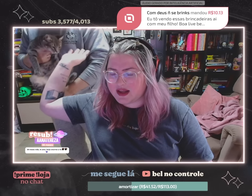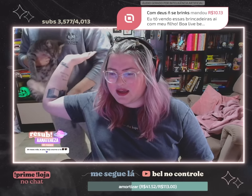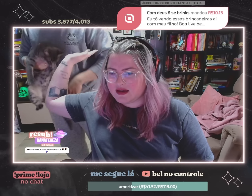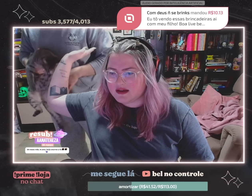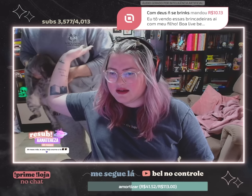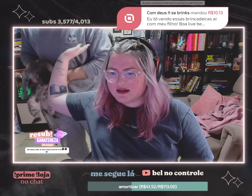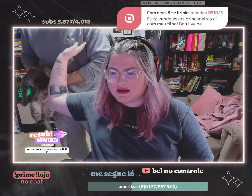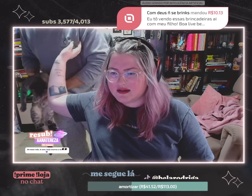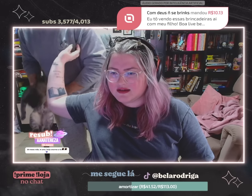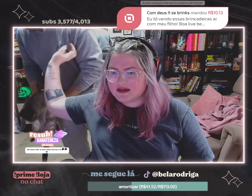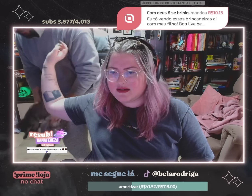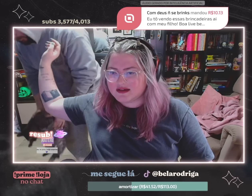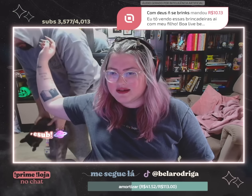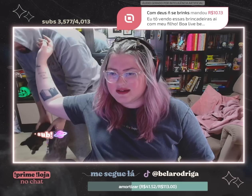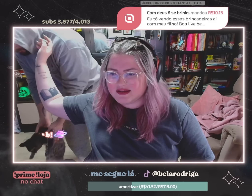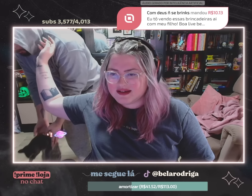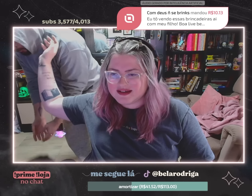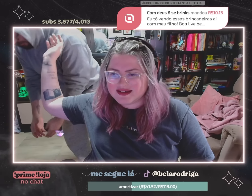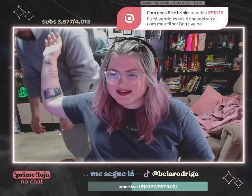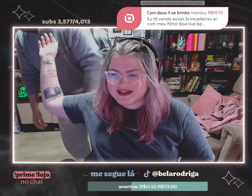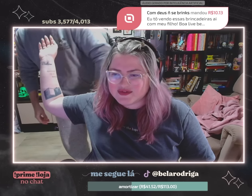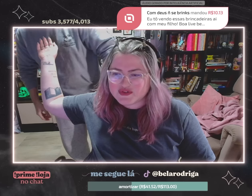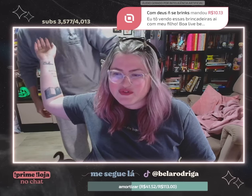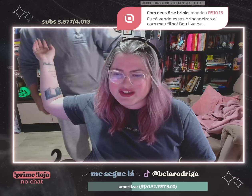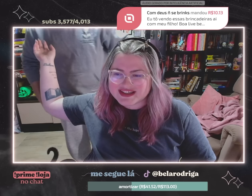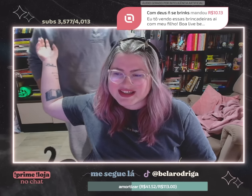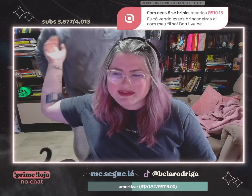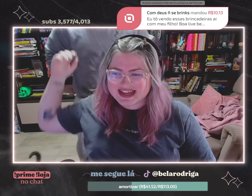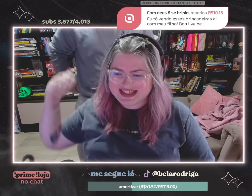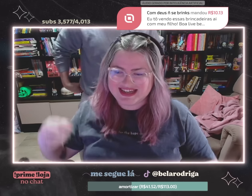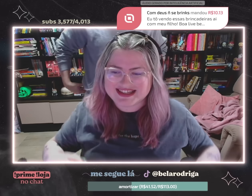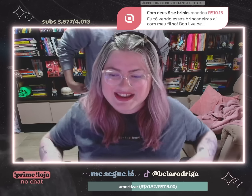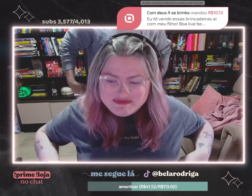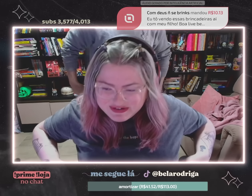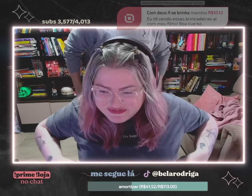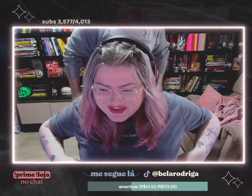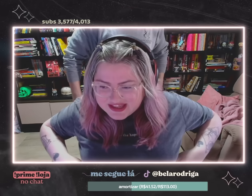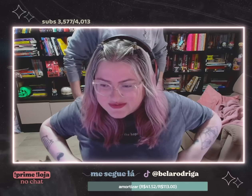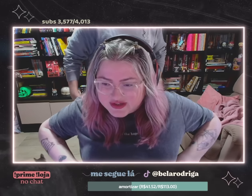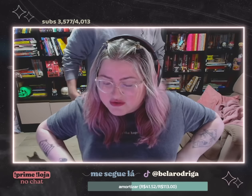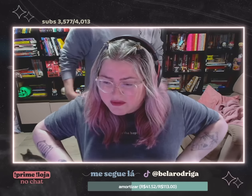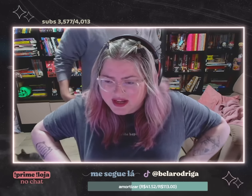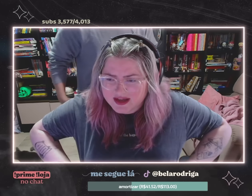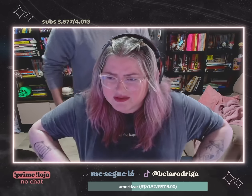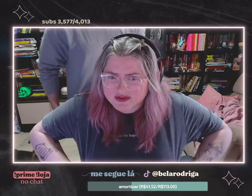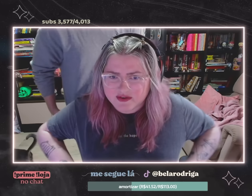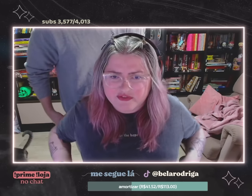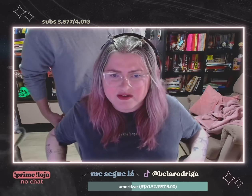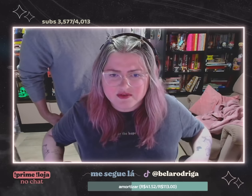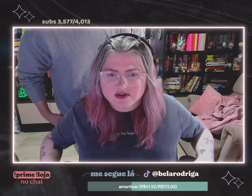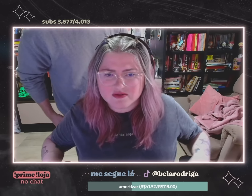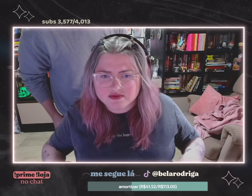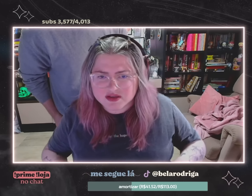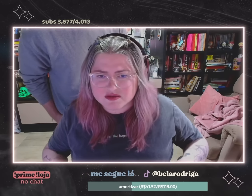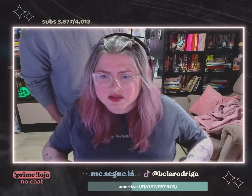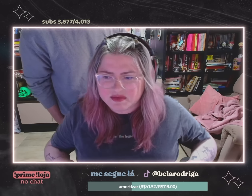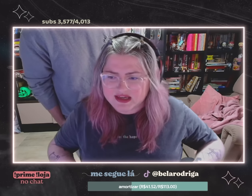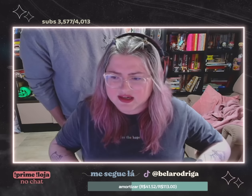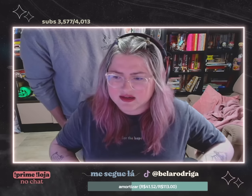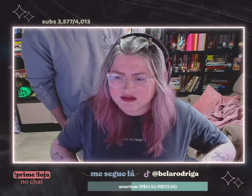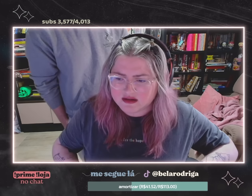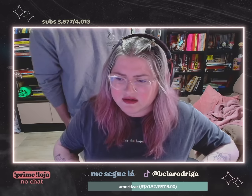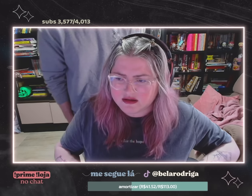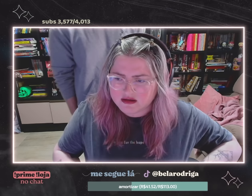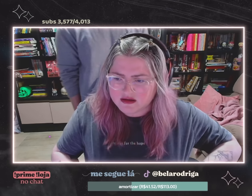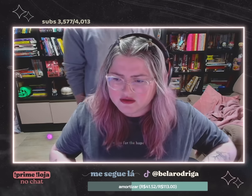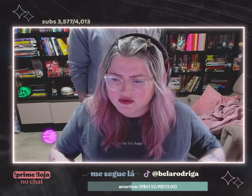aí com meu filho boa Live belz bença to eu tô vendo essas brincadeiras aí com meu filho eu não tô brincando com teu filho ou Com Deus não se